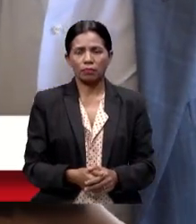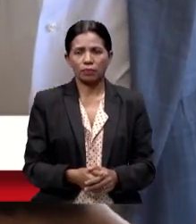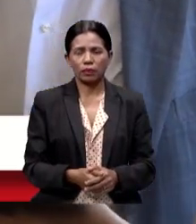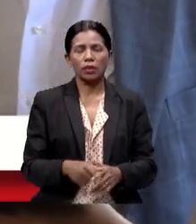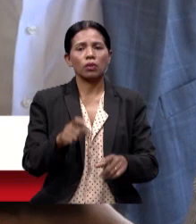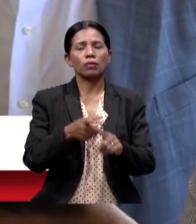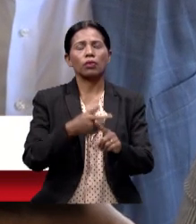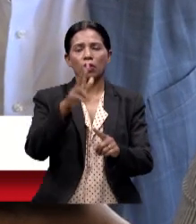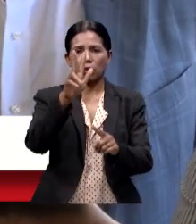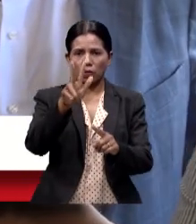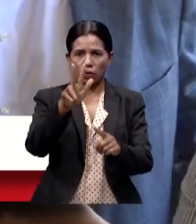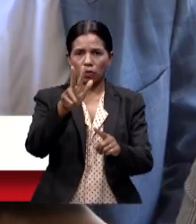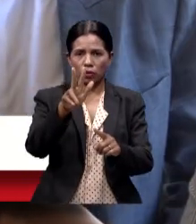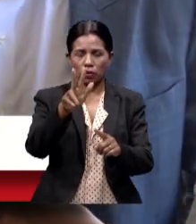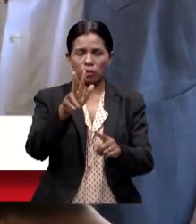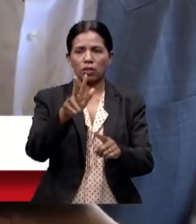Fulantolo, né? Lá,